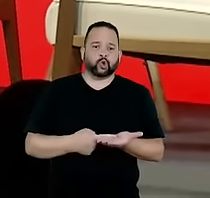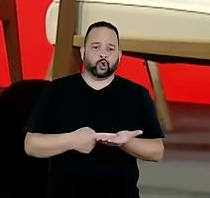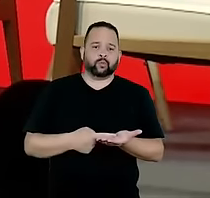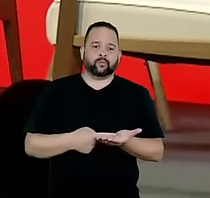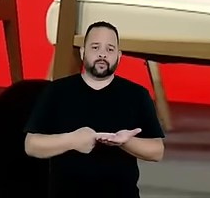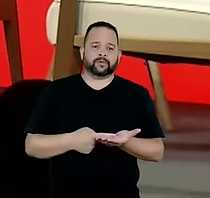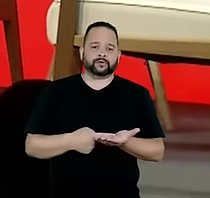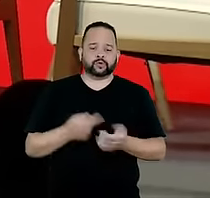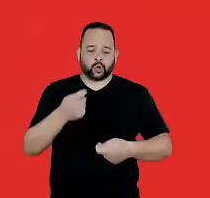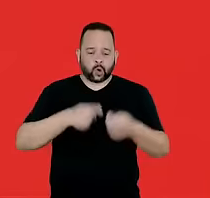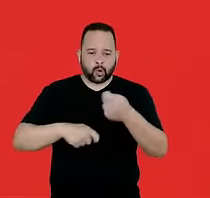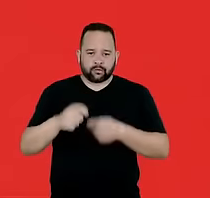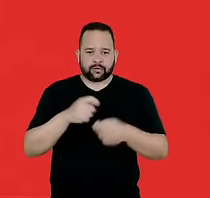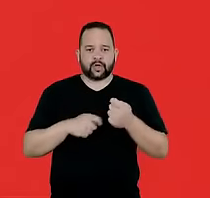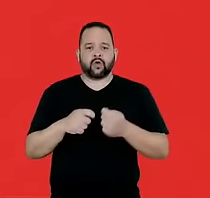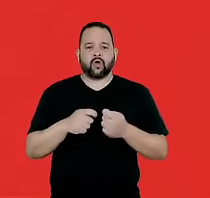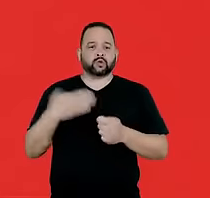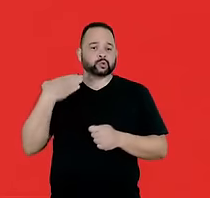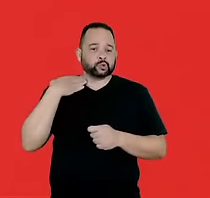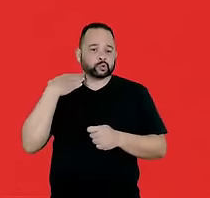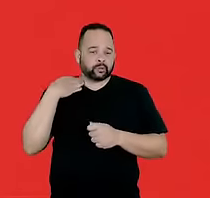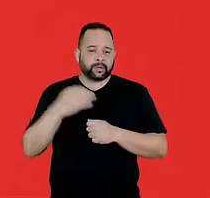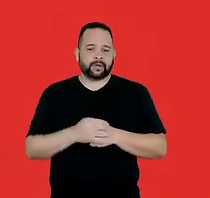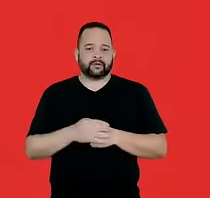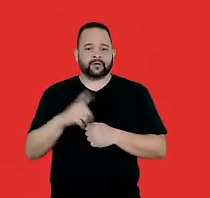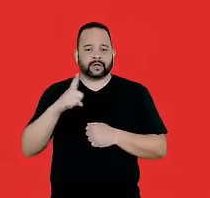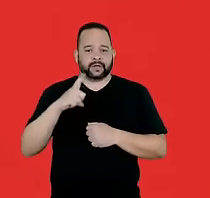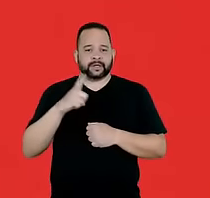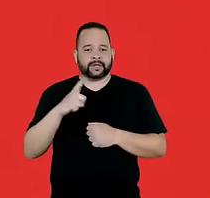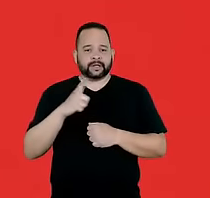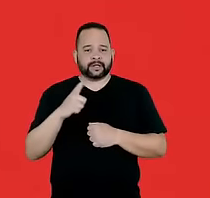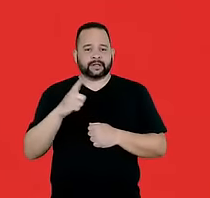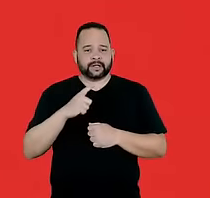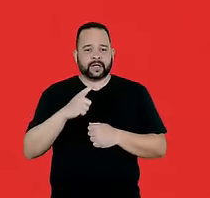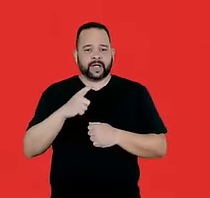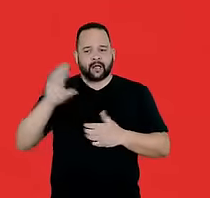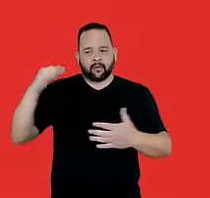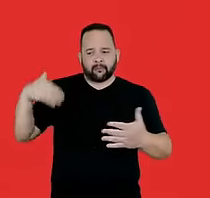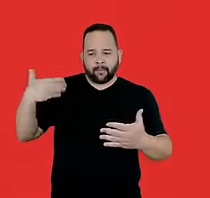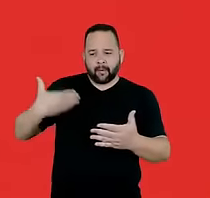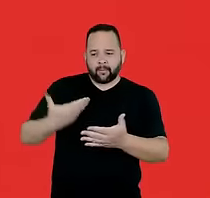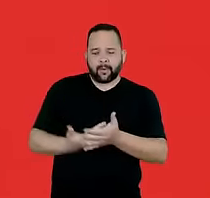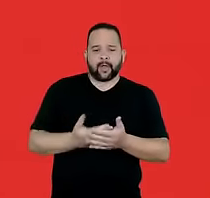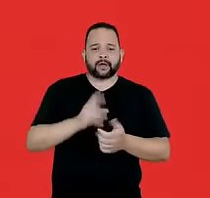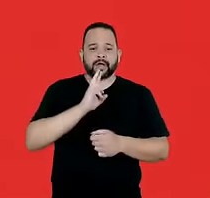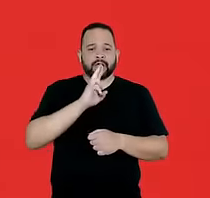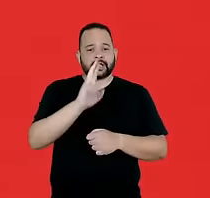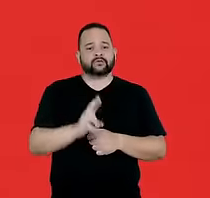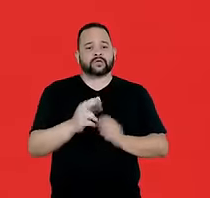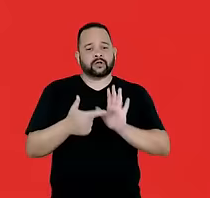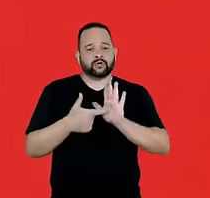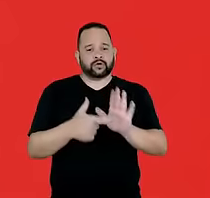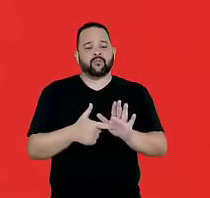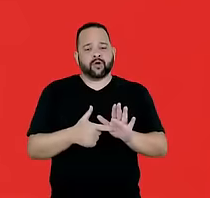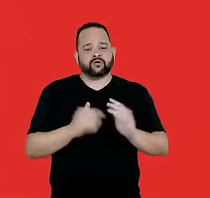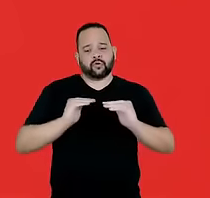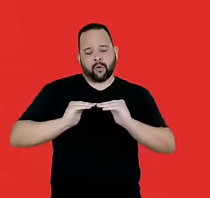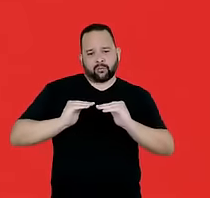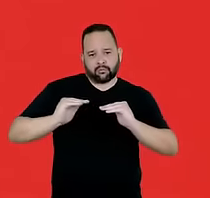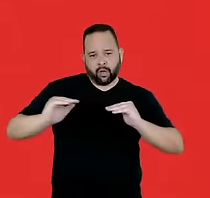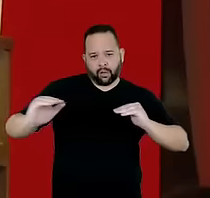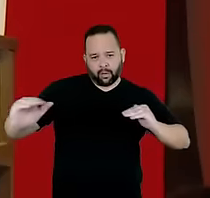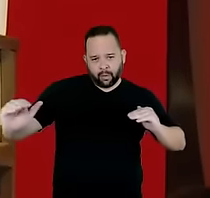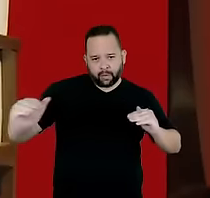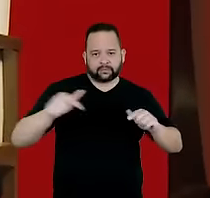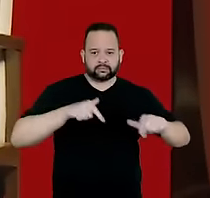e um histórico de resultados que diz muito sobre a consistência do nosso trabalho Nossa